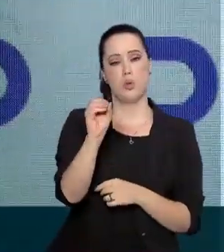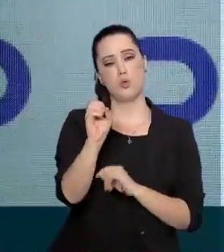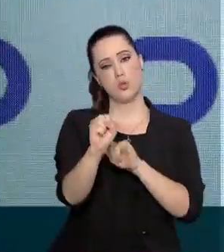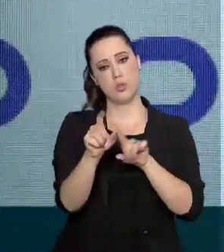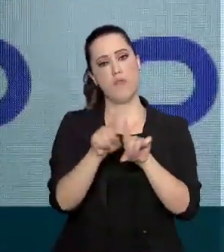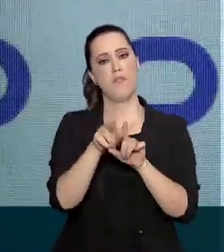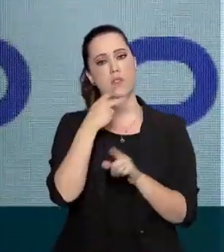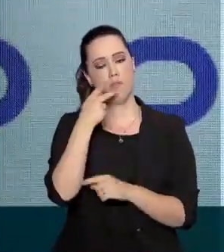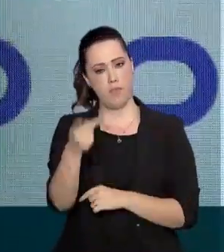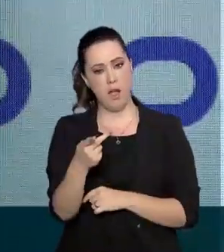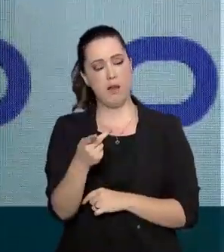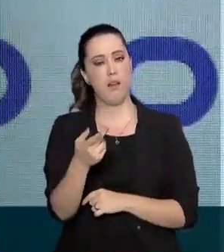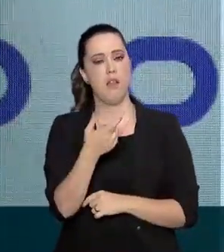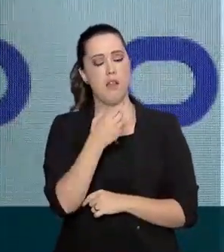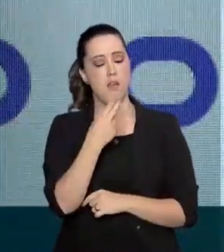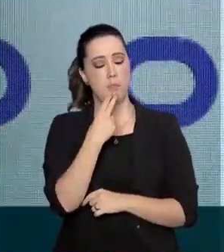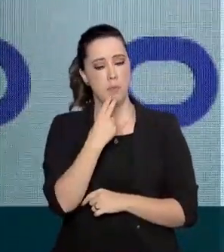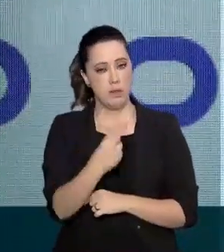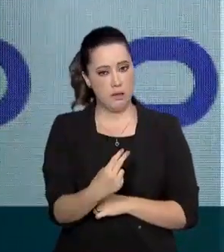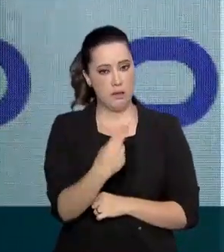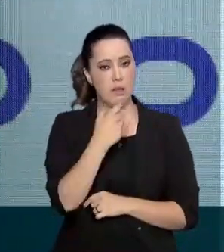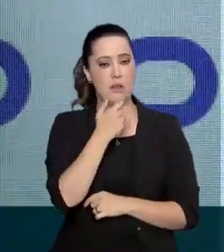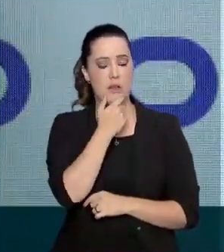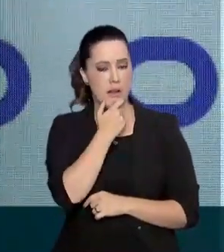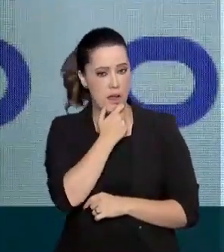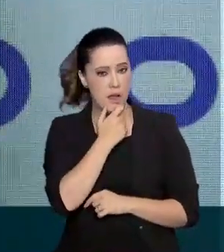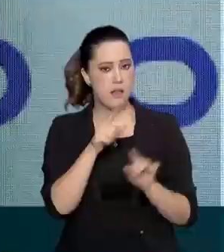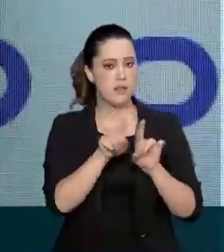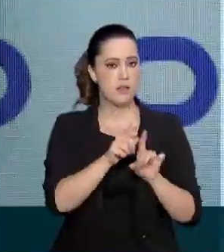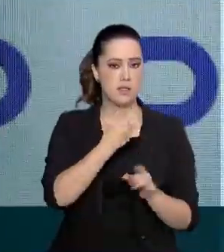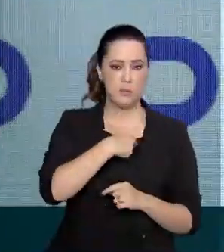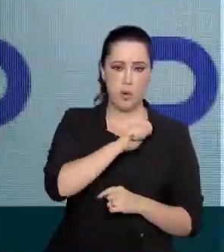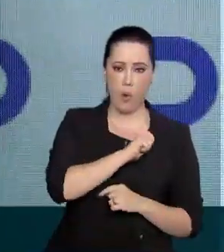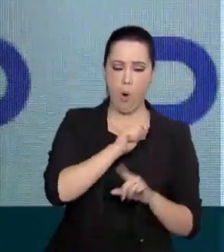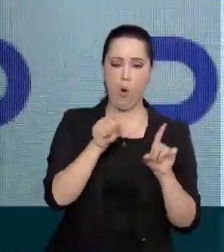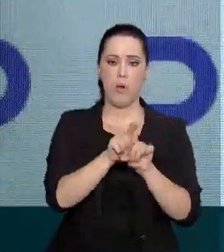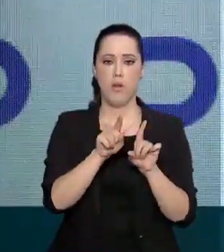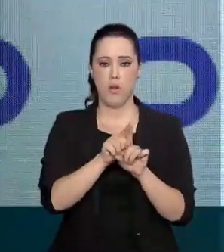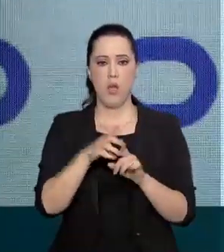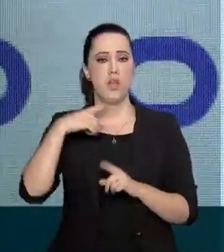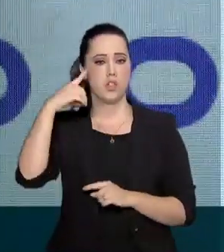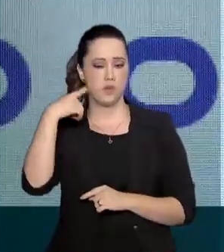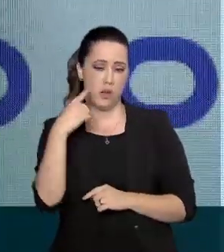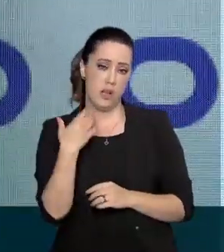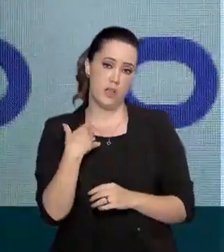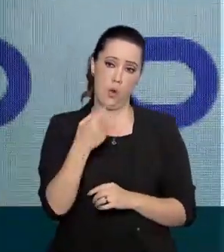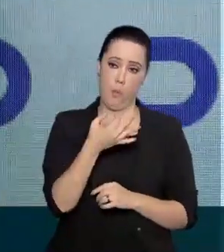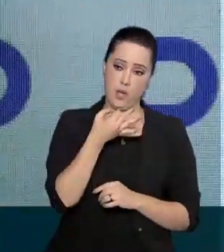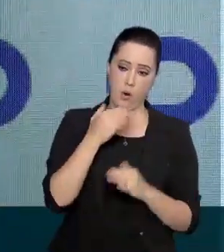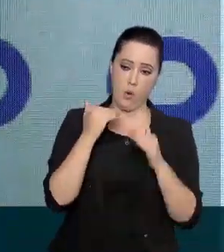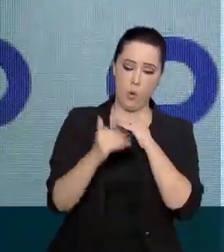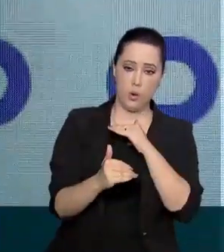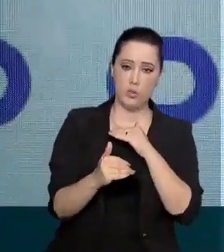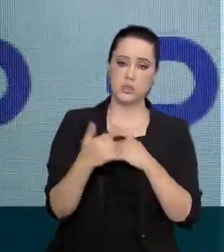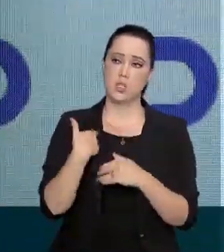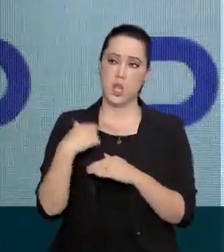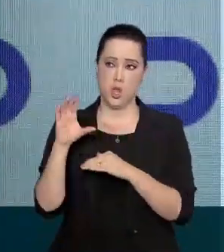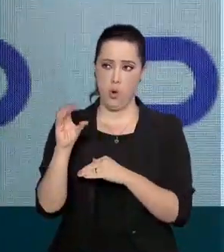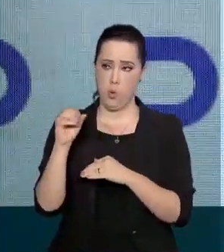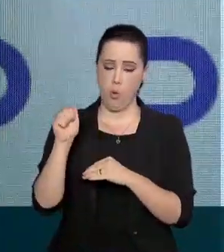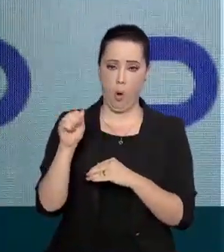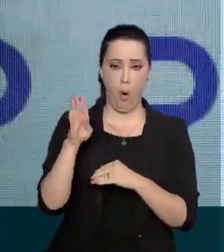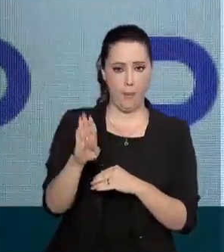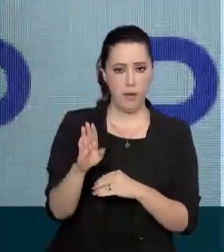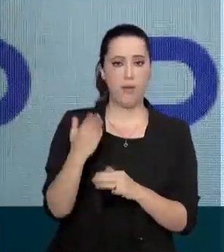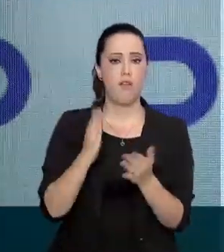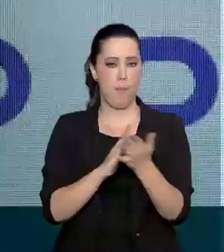fala espanhol, é advogado, apesar de ser contra, desculpa aqui, tá, eu particular meu, ser contra o exame da ordem, tá, ele